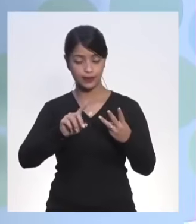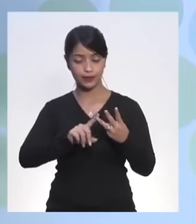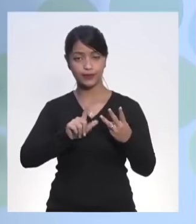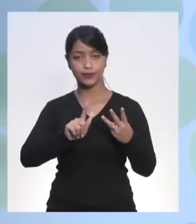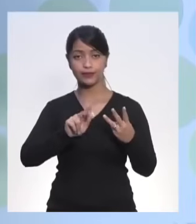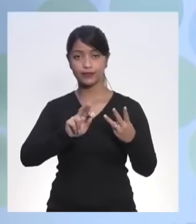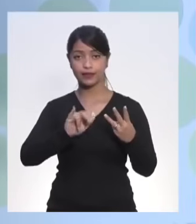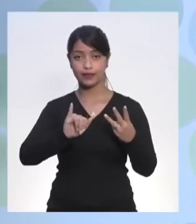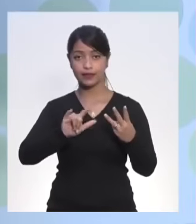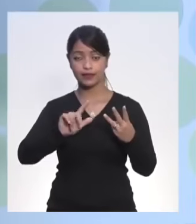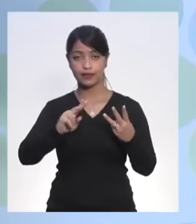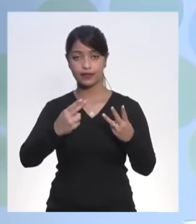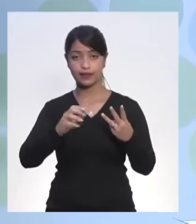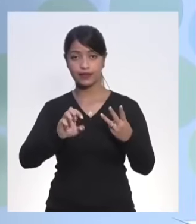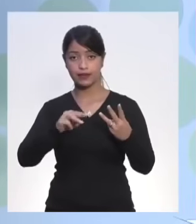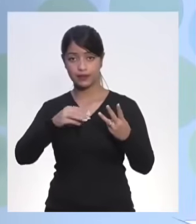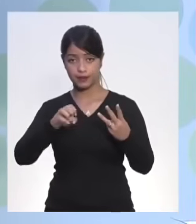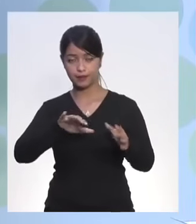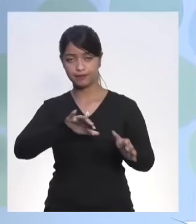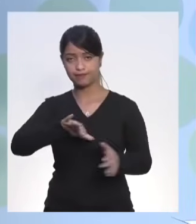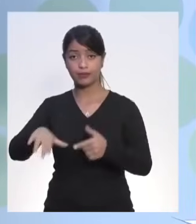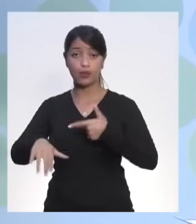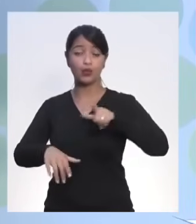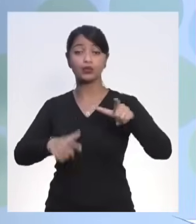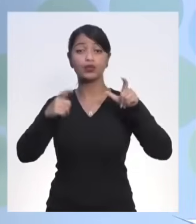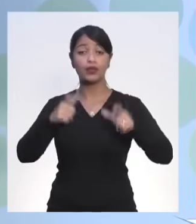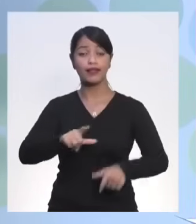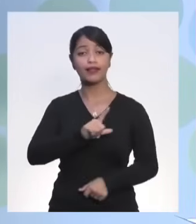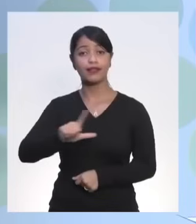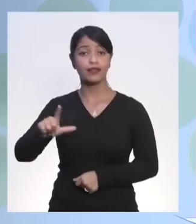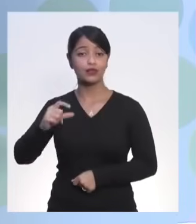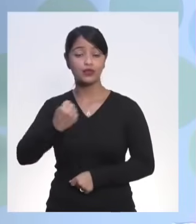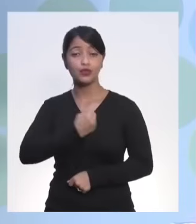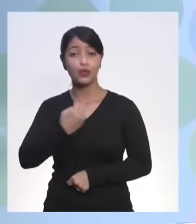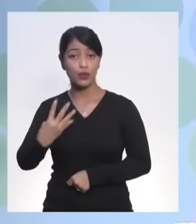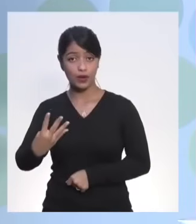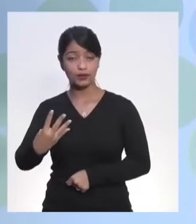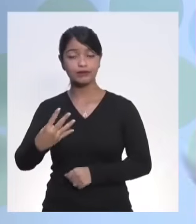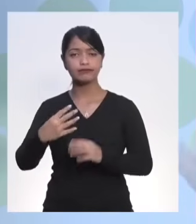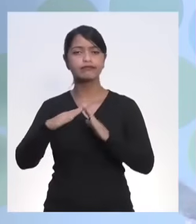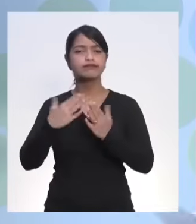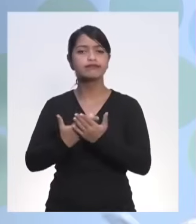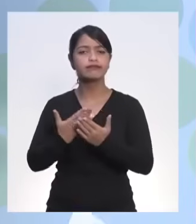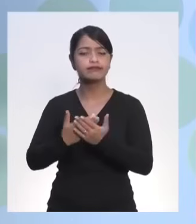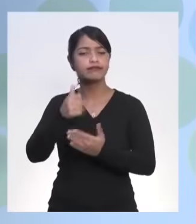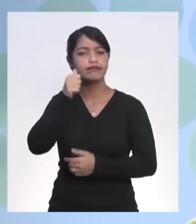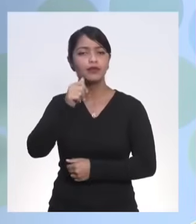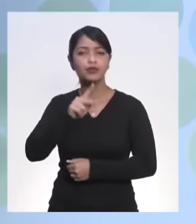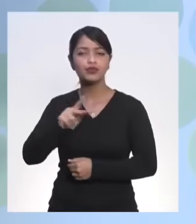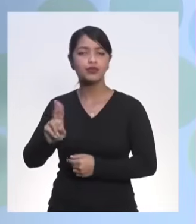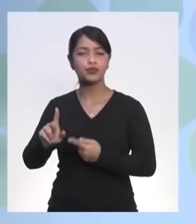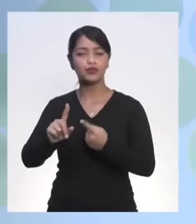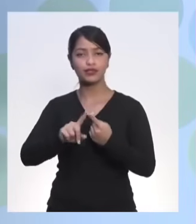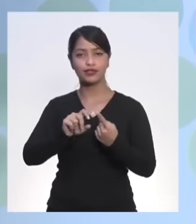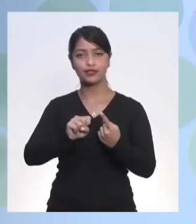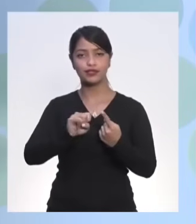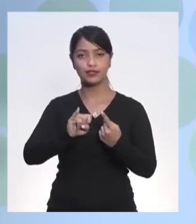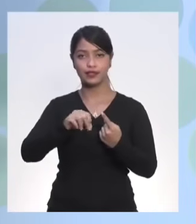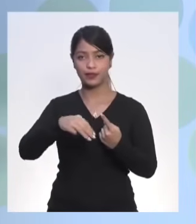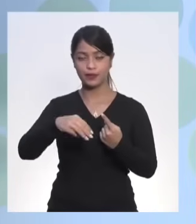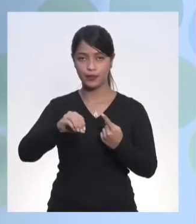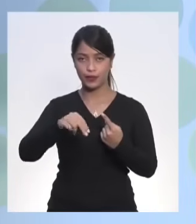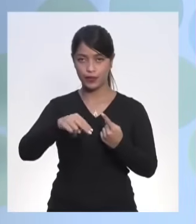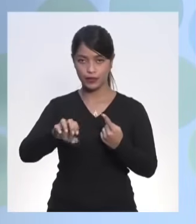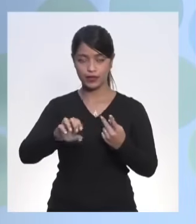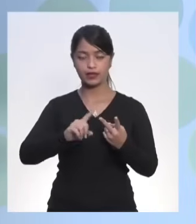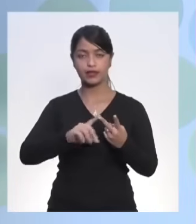4 aqui da capital, a escola Haroldo Azevedo, da professora Simone e Sidneia, também participando aqui.